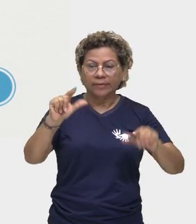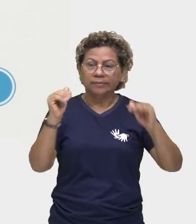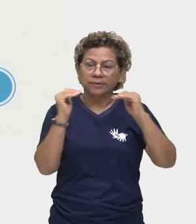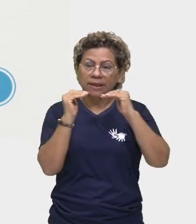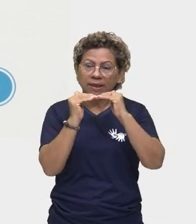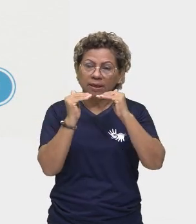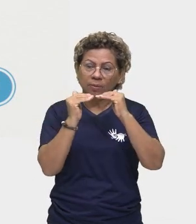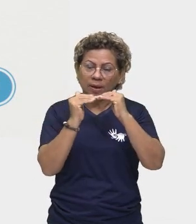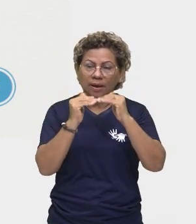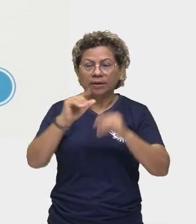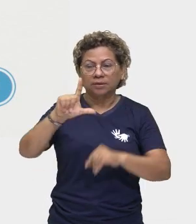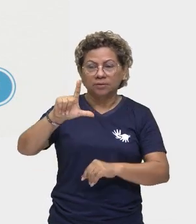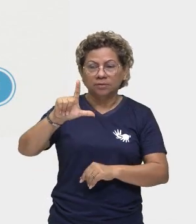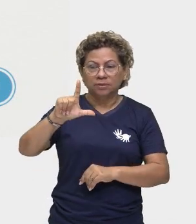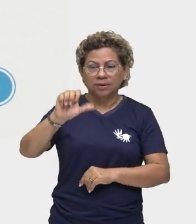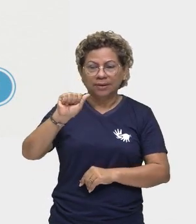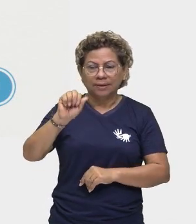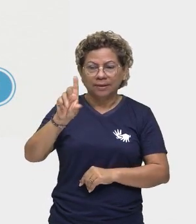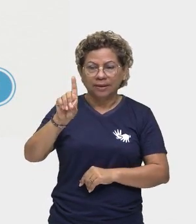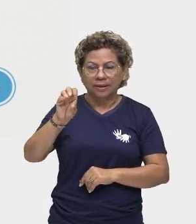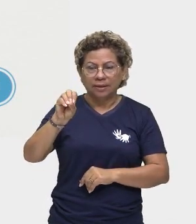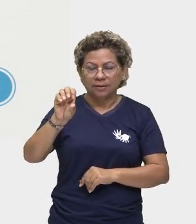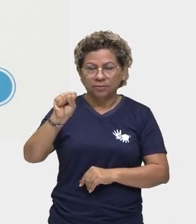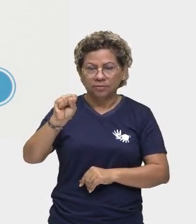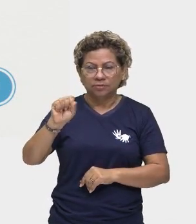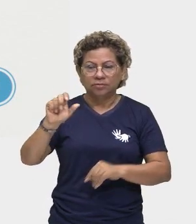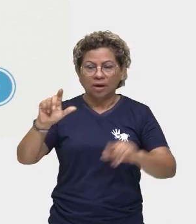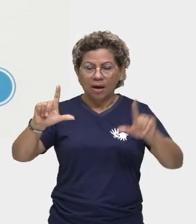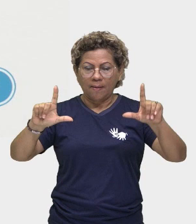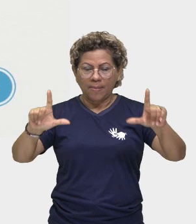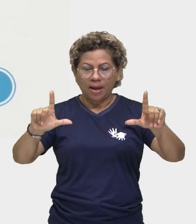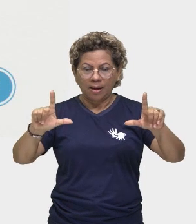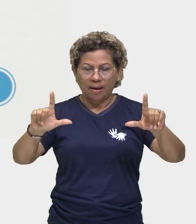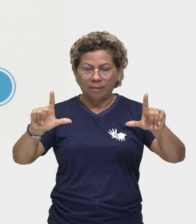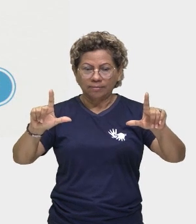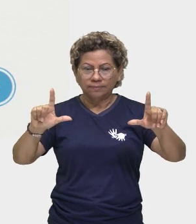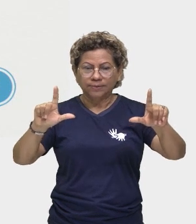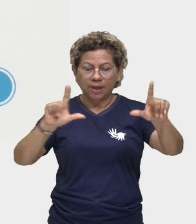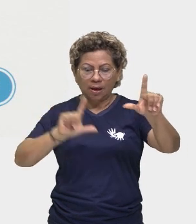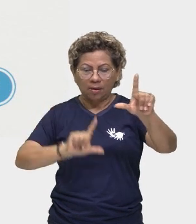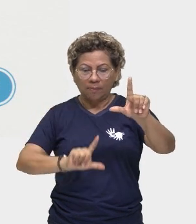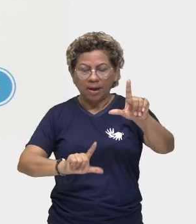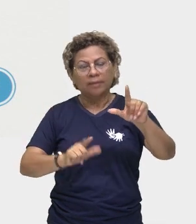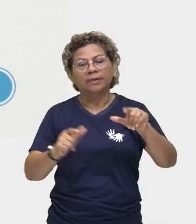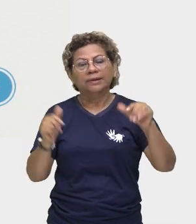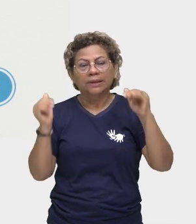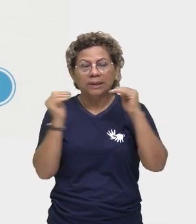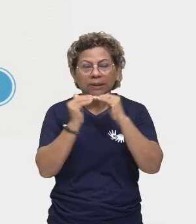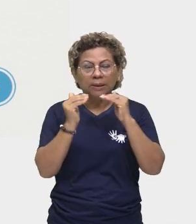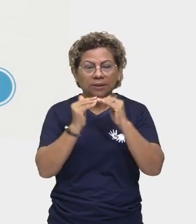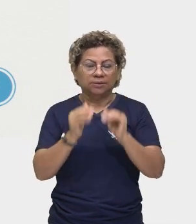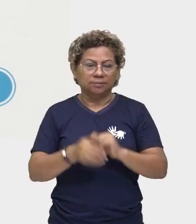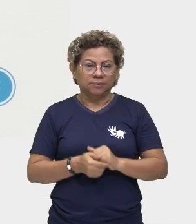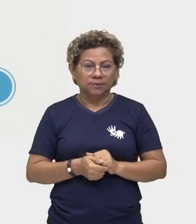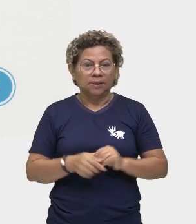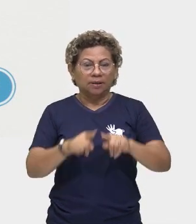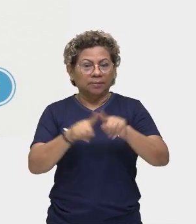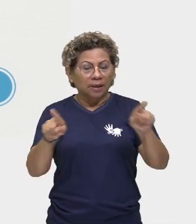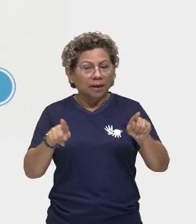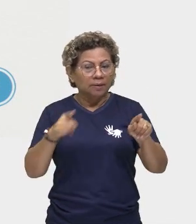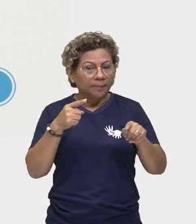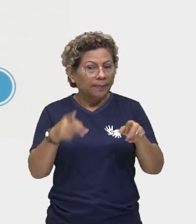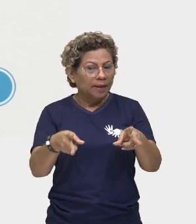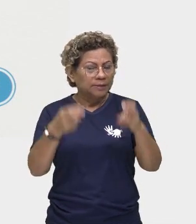que o nosso polígono aqui em rosa, que é um retângulo aqui. Aqui, ó, os lados aqui